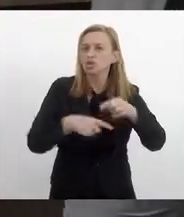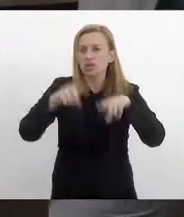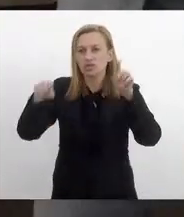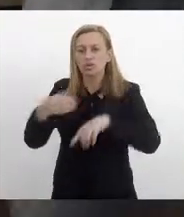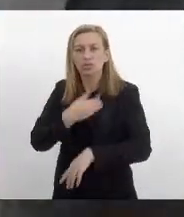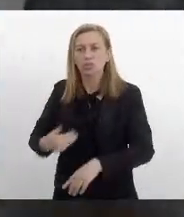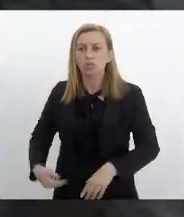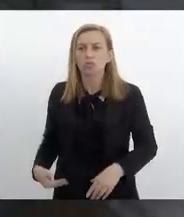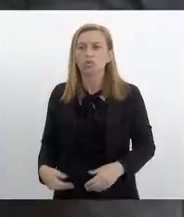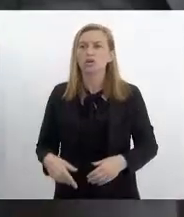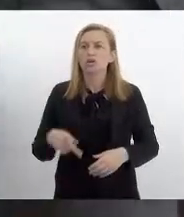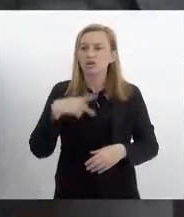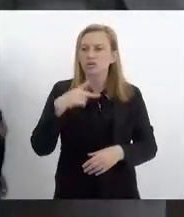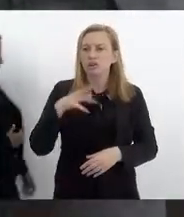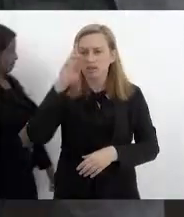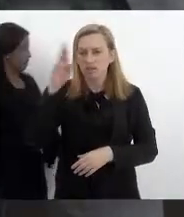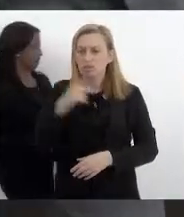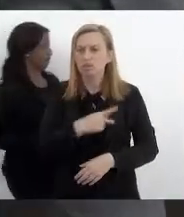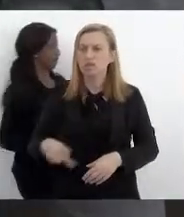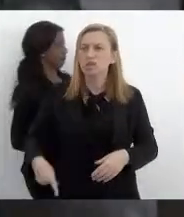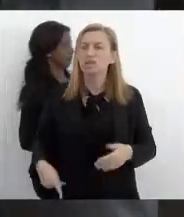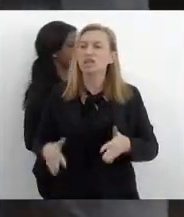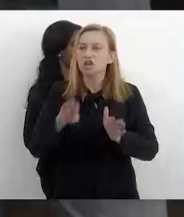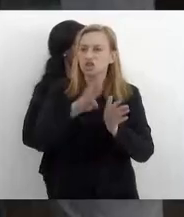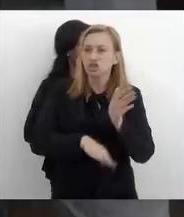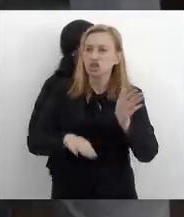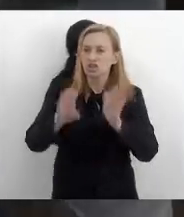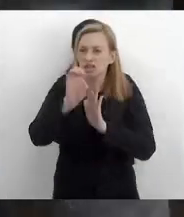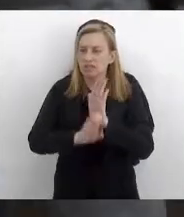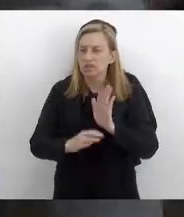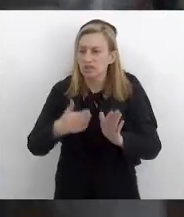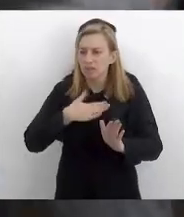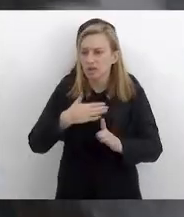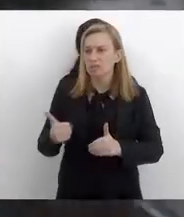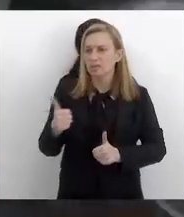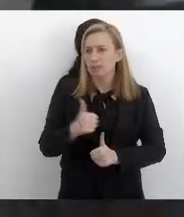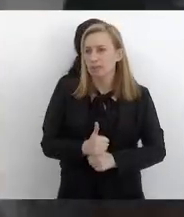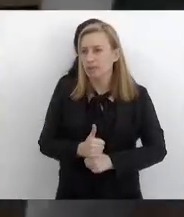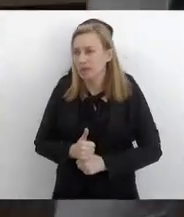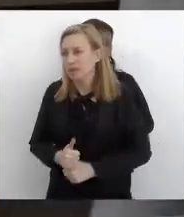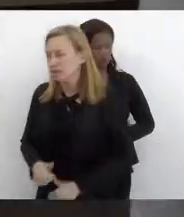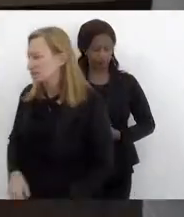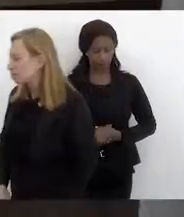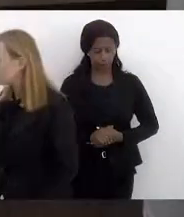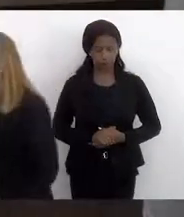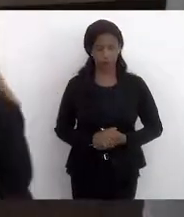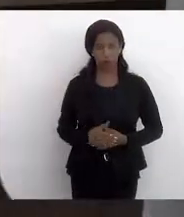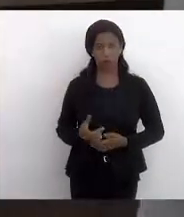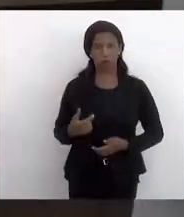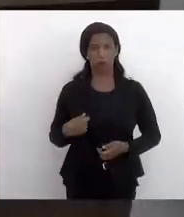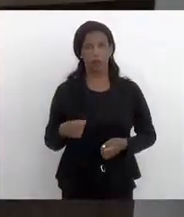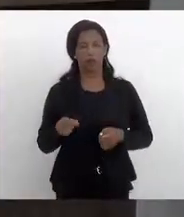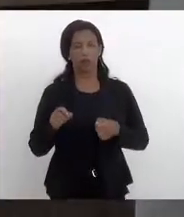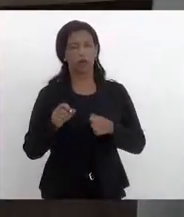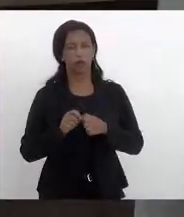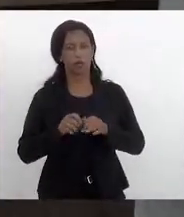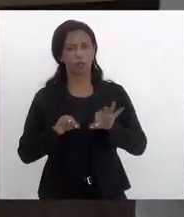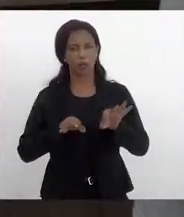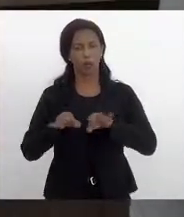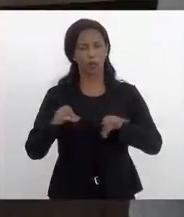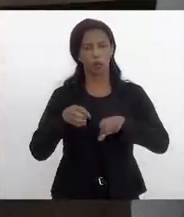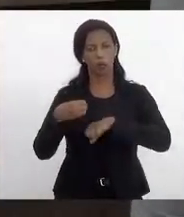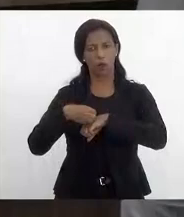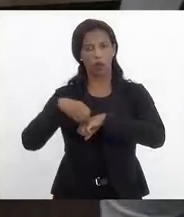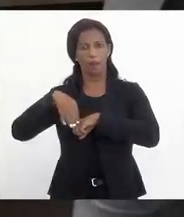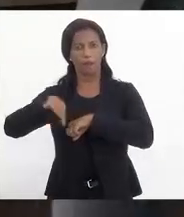um pleito aqui, presidente, em primeiro lugar, retirando as emendas de minha autoria e fazendo um encaminhamento, entendo perfeitamente o que foi trazido aqui à